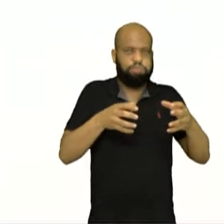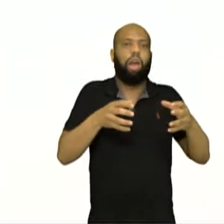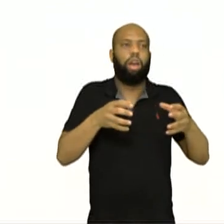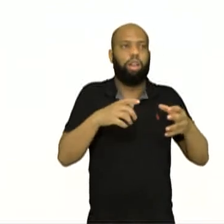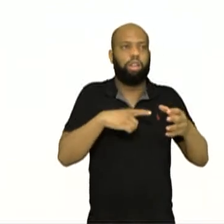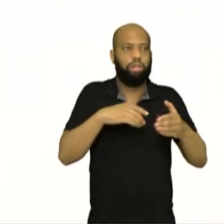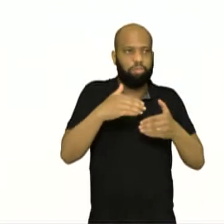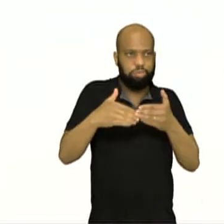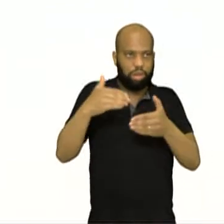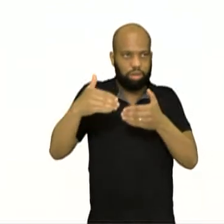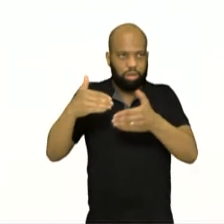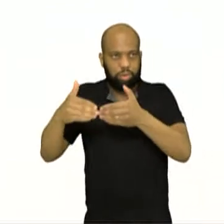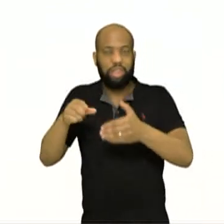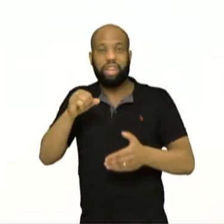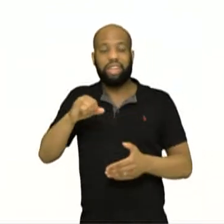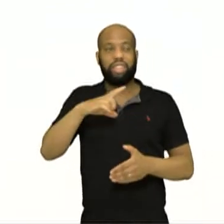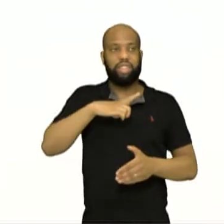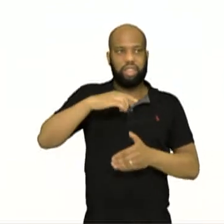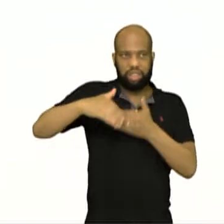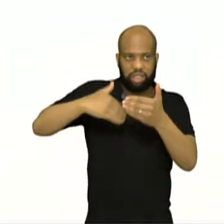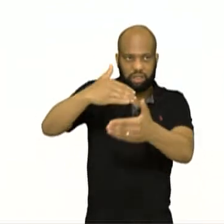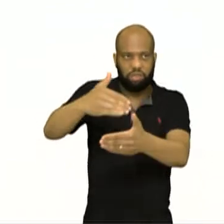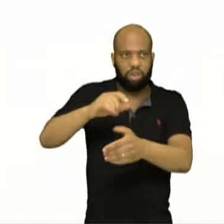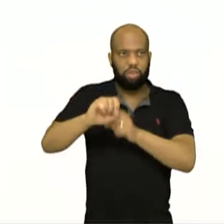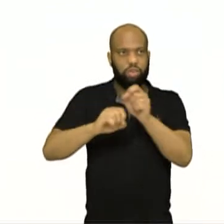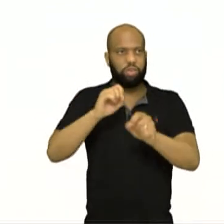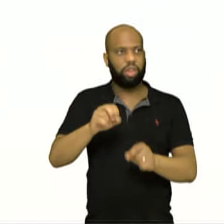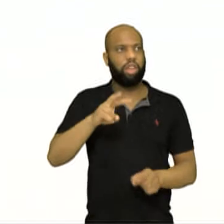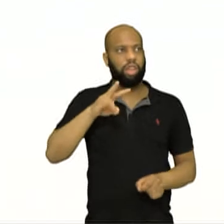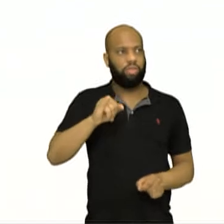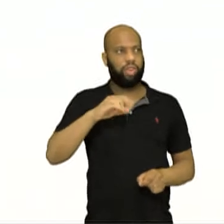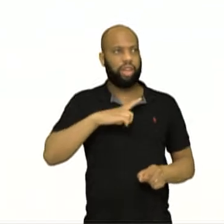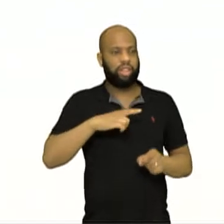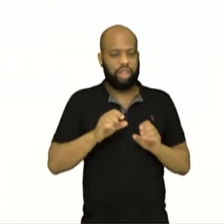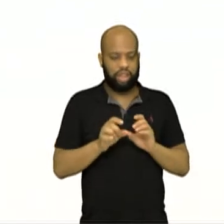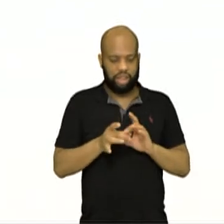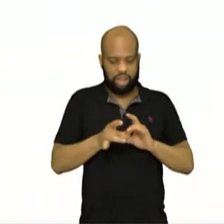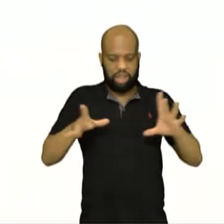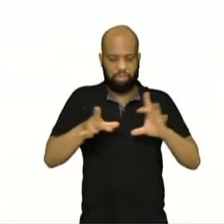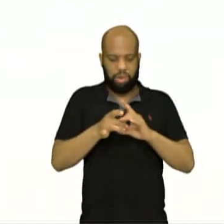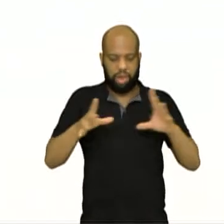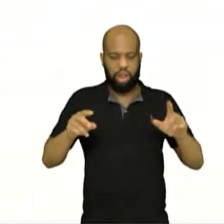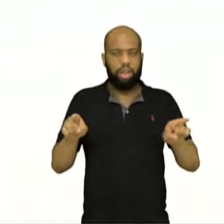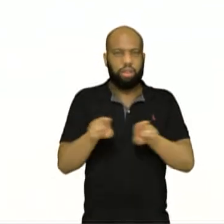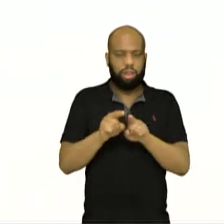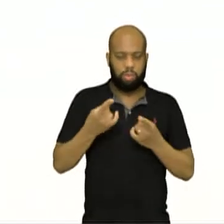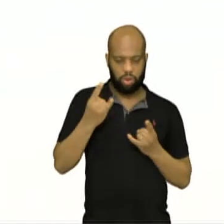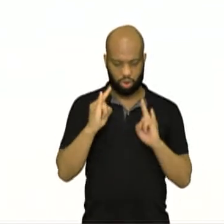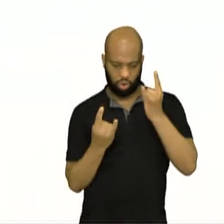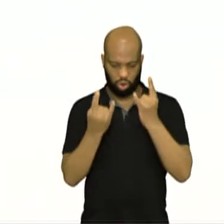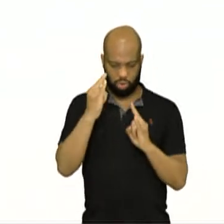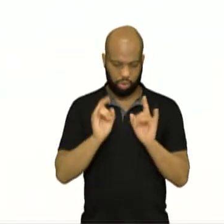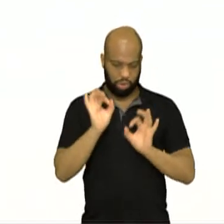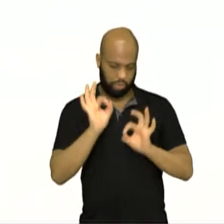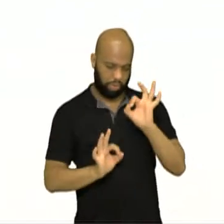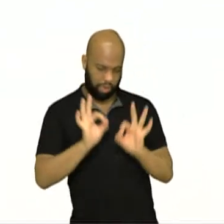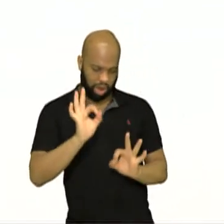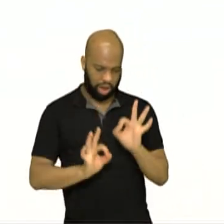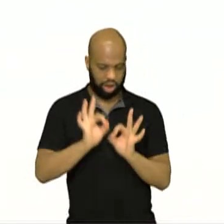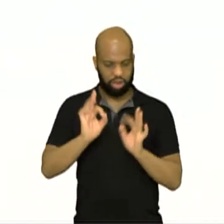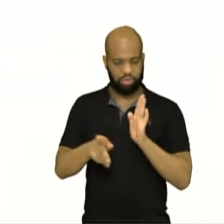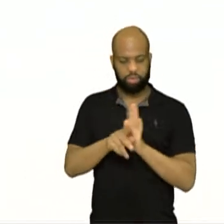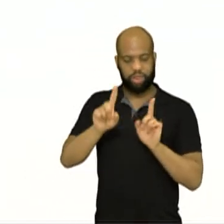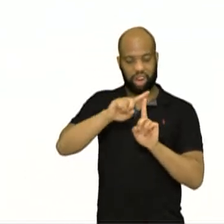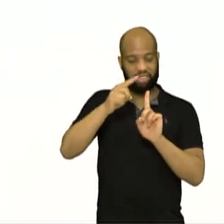ali. Logicamente, quanto mais ele desenvolve, mais ele está associado à liberação de hormônios que vão preparar para uma gravidez. Caso não haja essa gravidez,